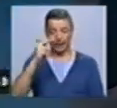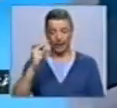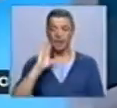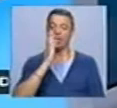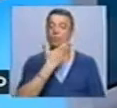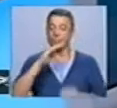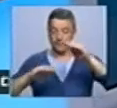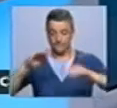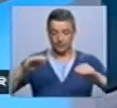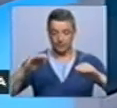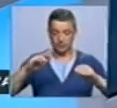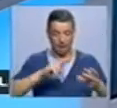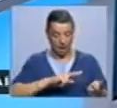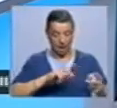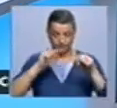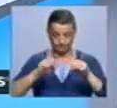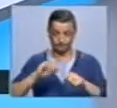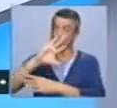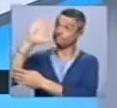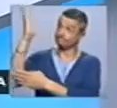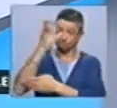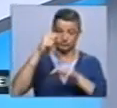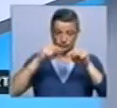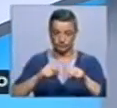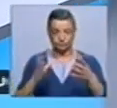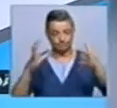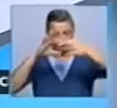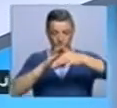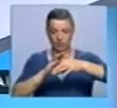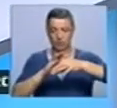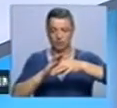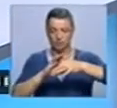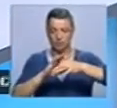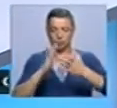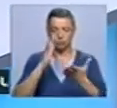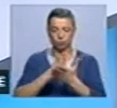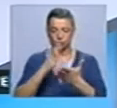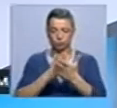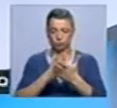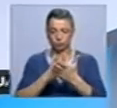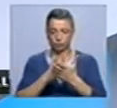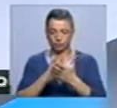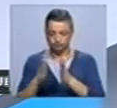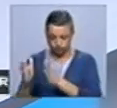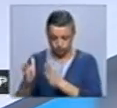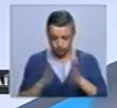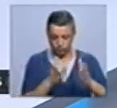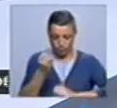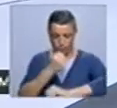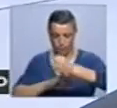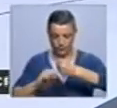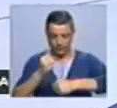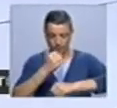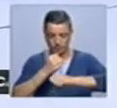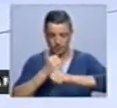do clima, as alterações climáticas do nosso planeta estejam relacionadas com apenas estas questões gravitacionais. Não.